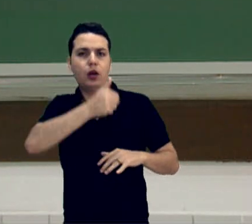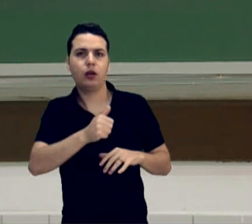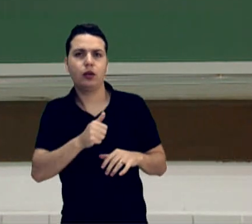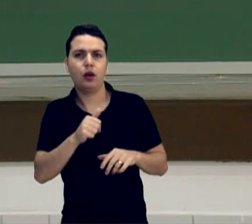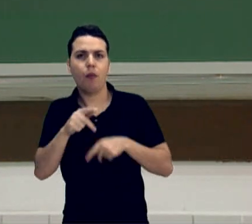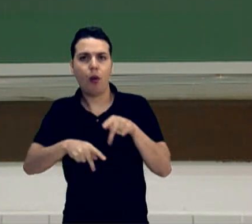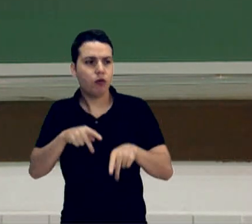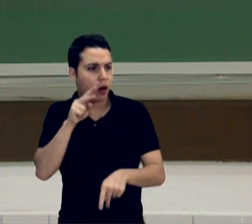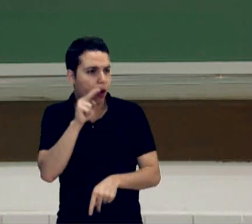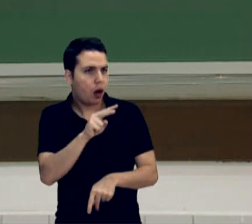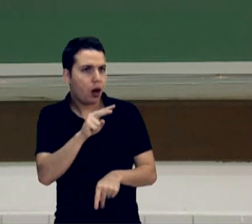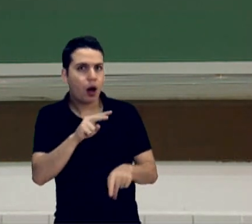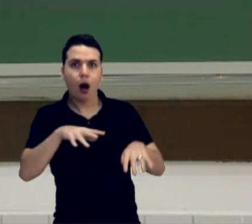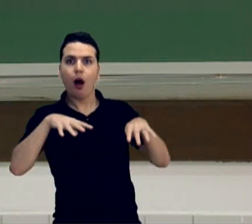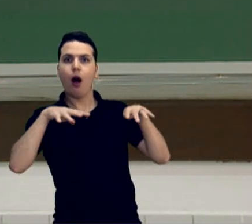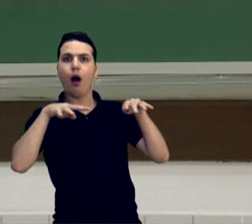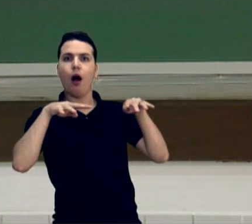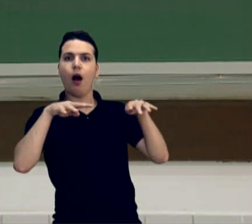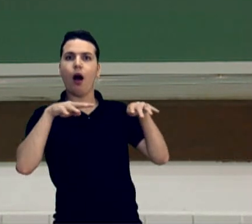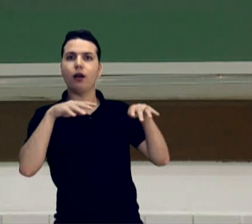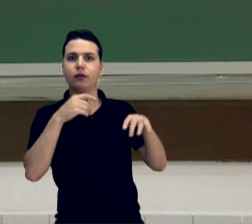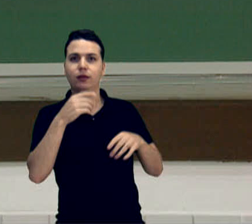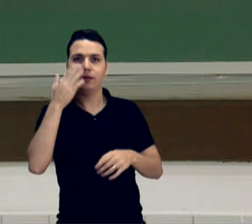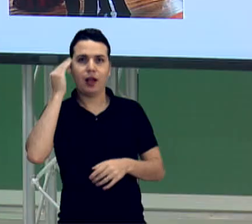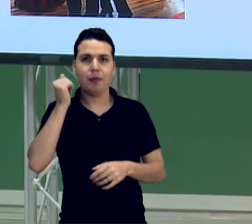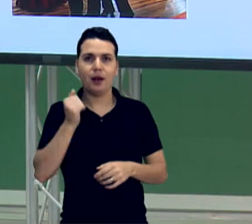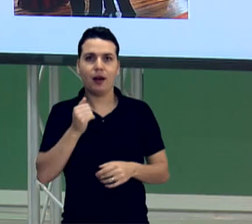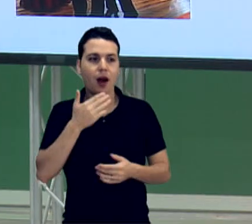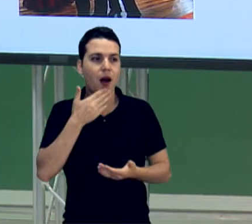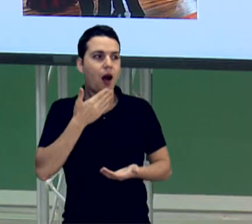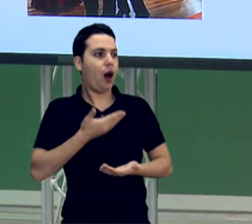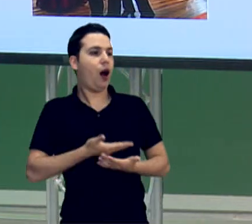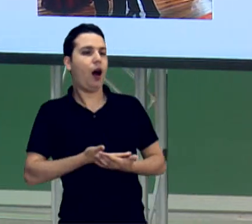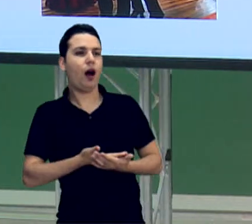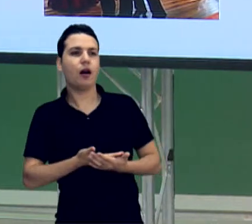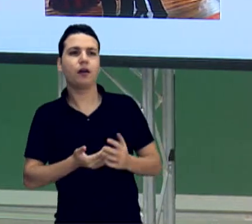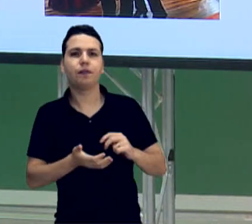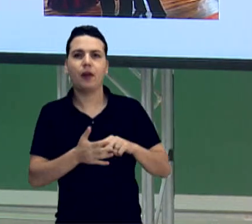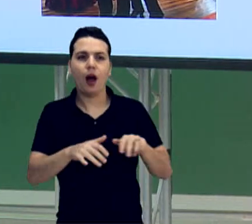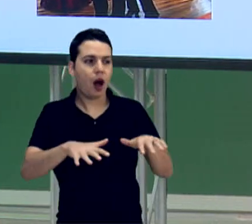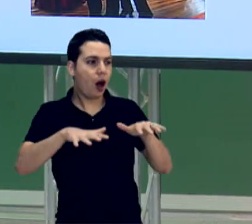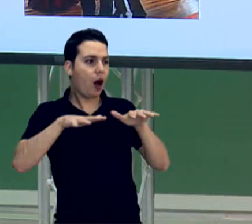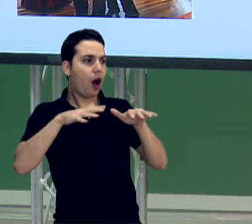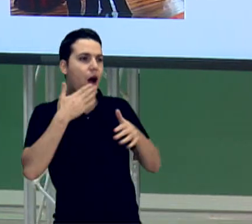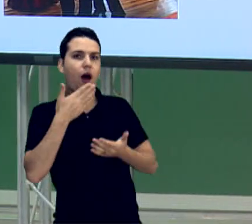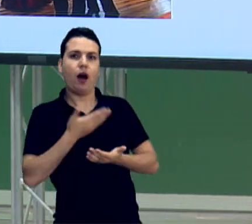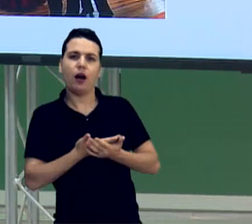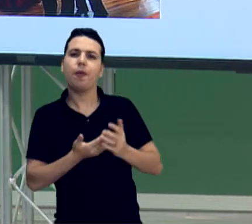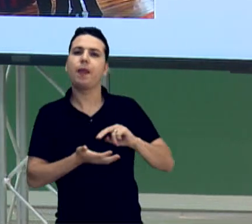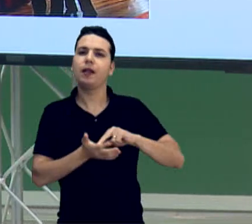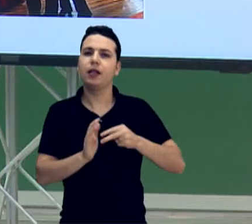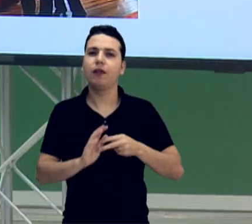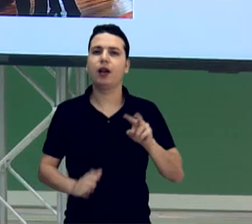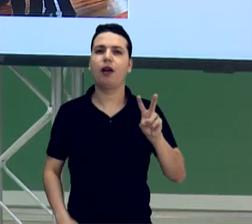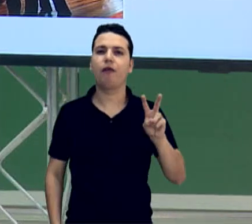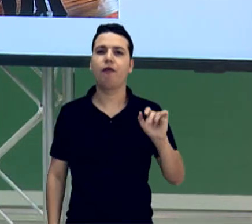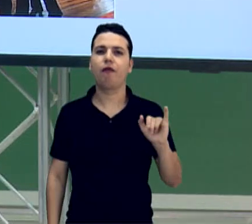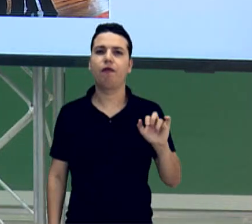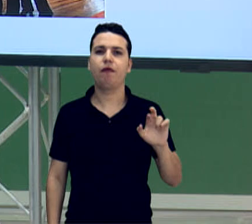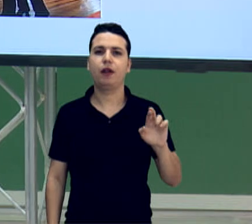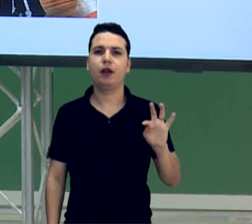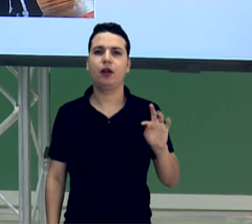aquele sinal de espanto. Esse espanto a gente chama de virtuosismo, na